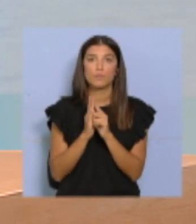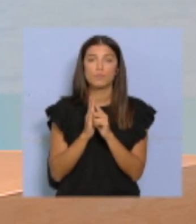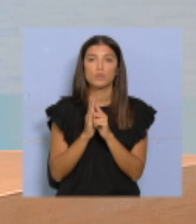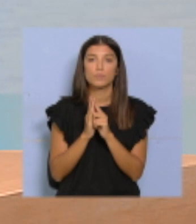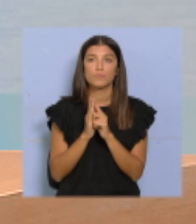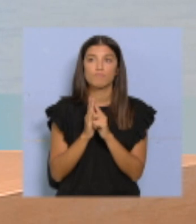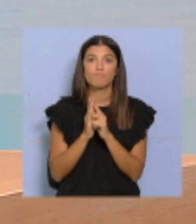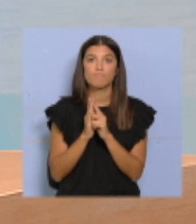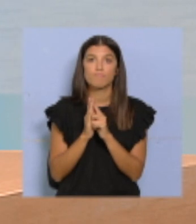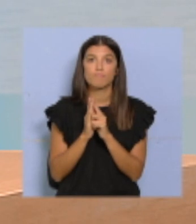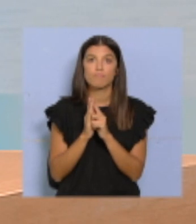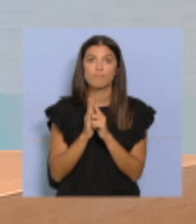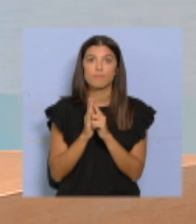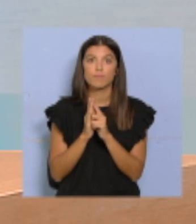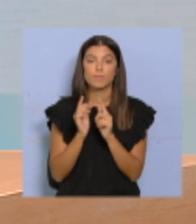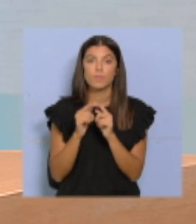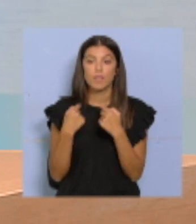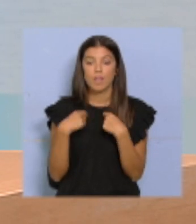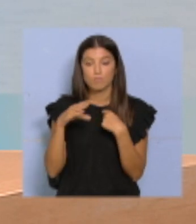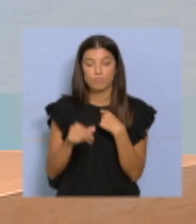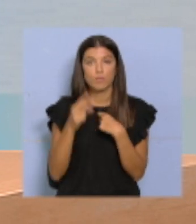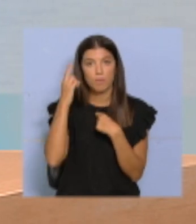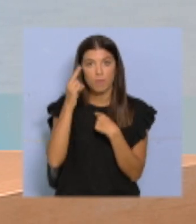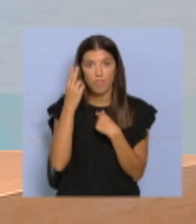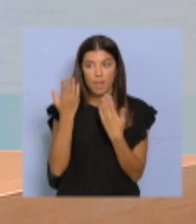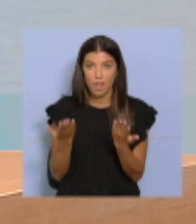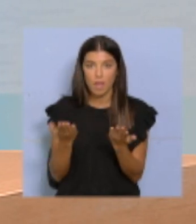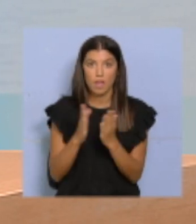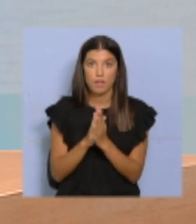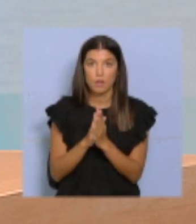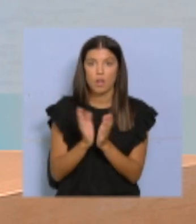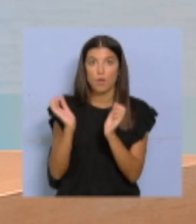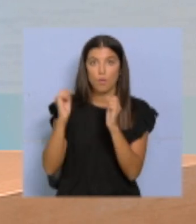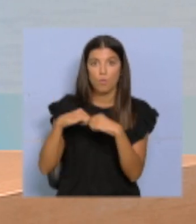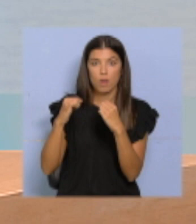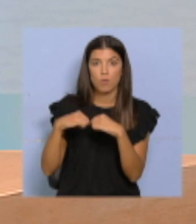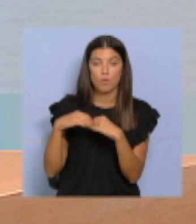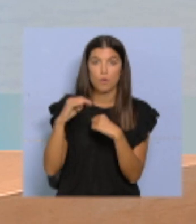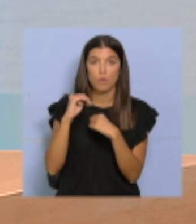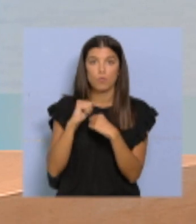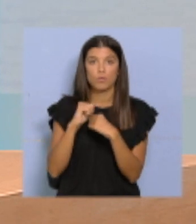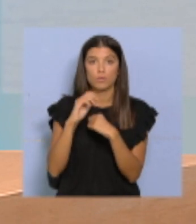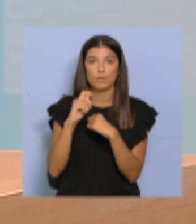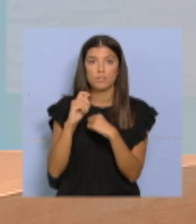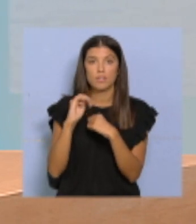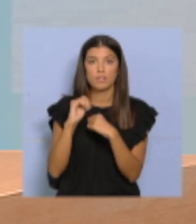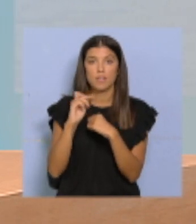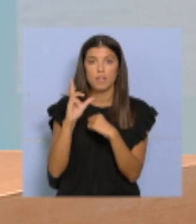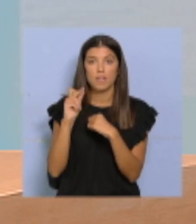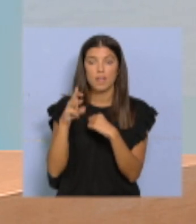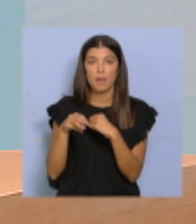exemplo, que está na Madeira a decorrer, com um acordo com o Cesarame, com mais 24 camas de